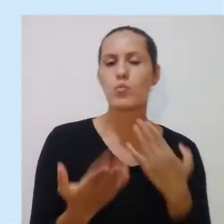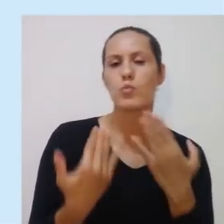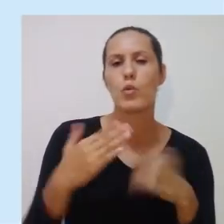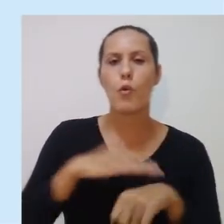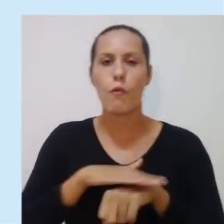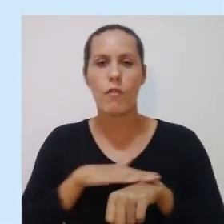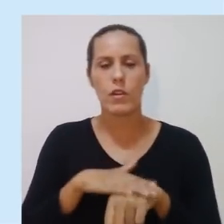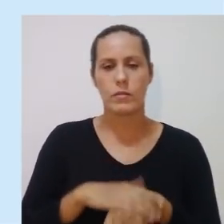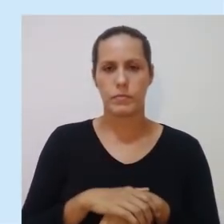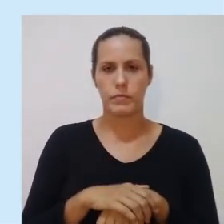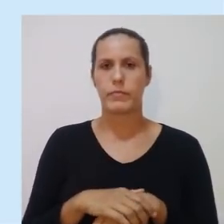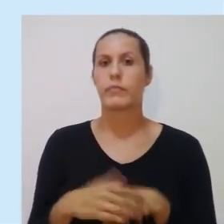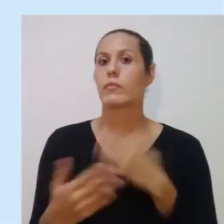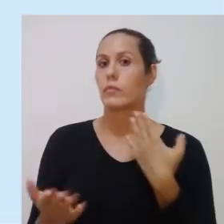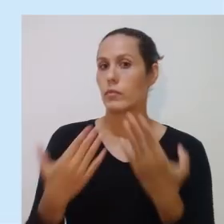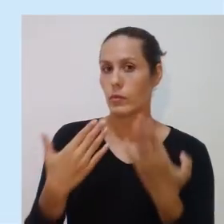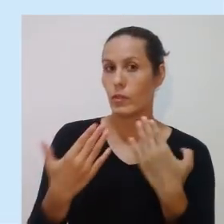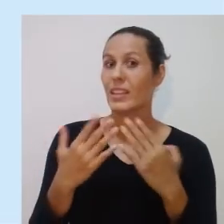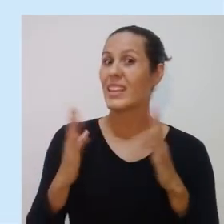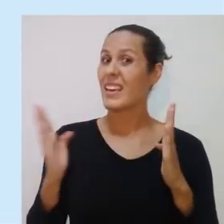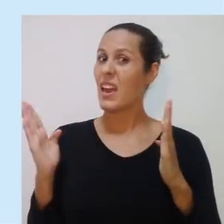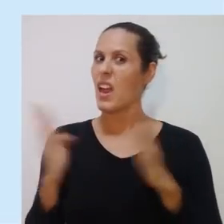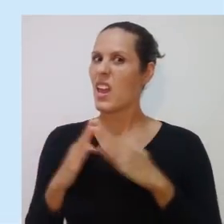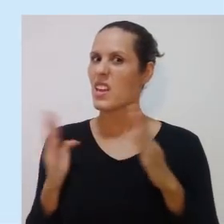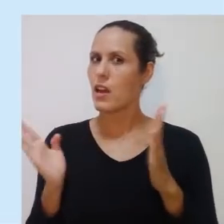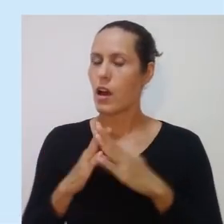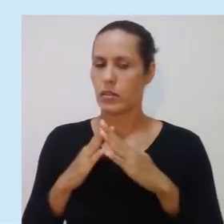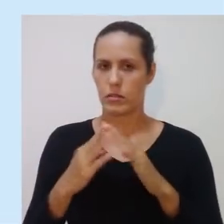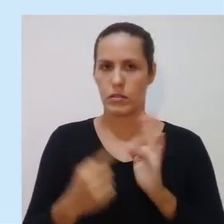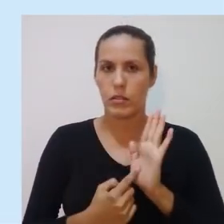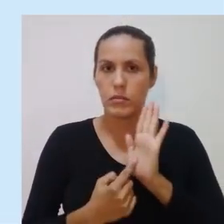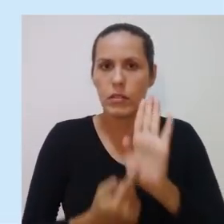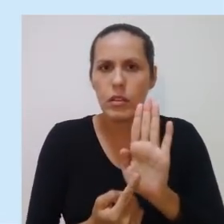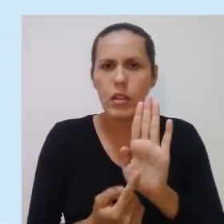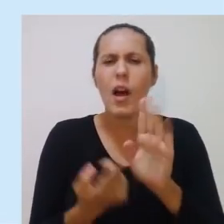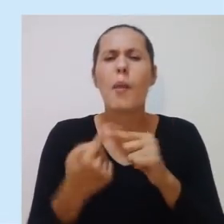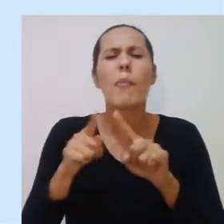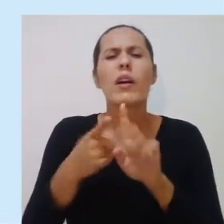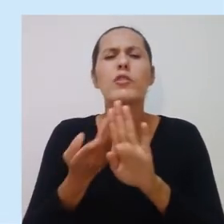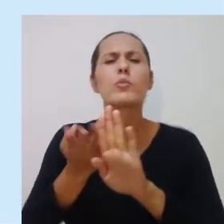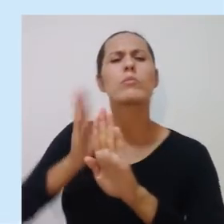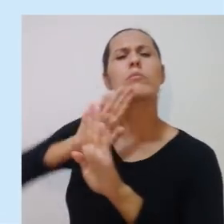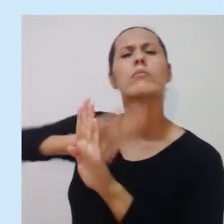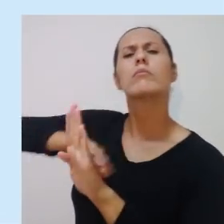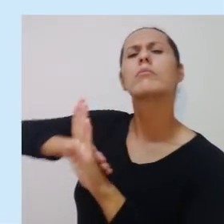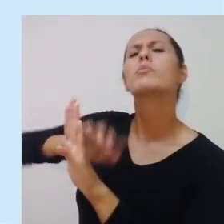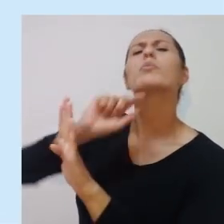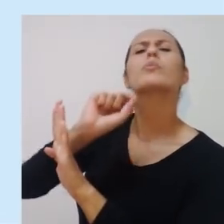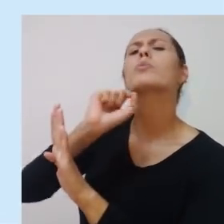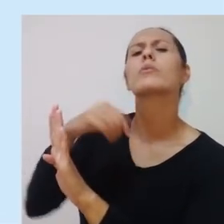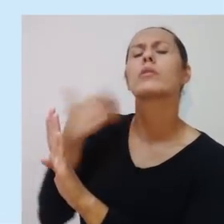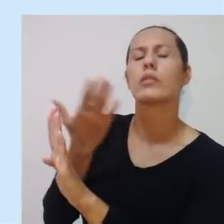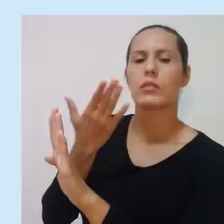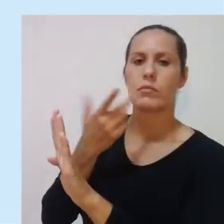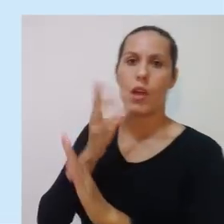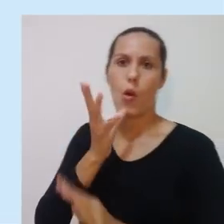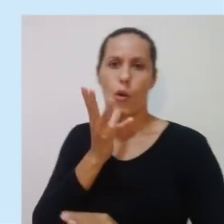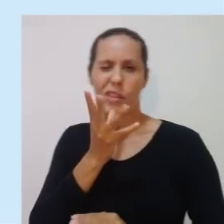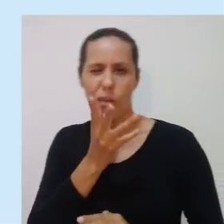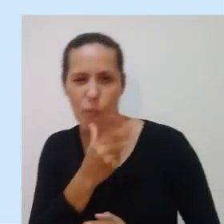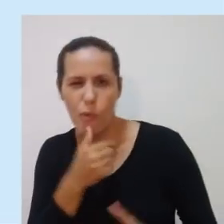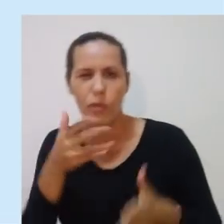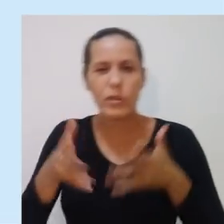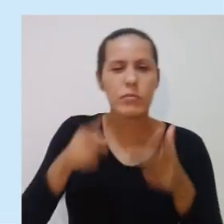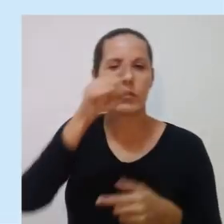bate um papo. Vai haver um diálogo e vai ser em casa. Isso é o que está na cara. Mas o que é que está por trás? Eu